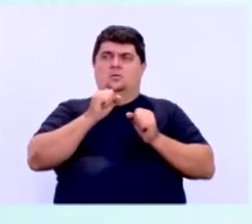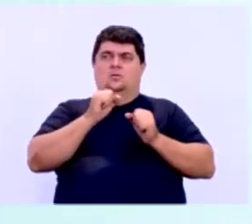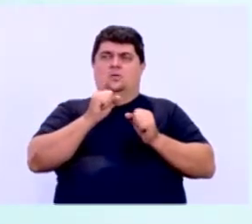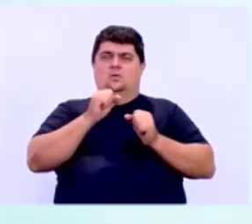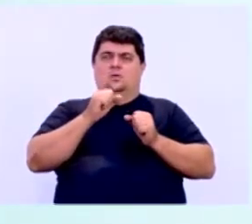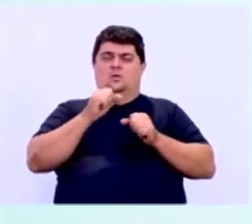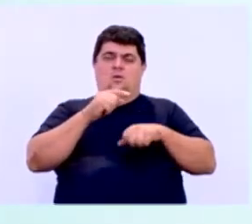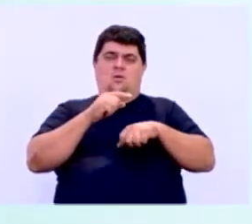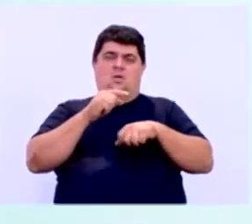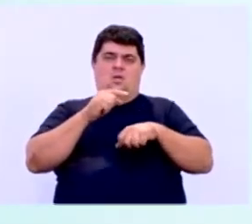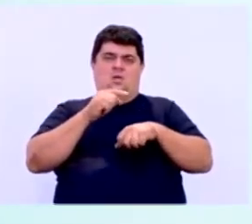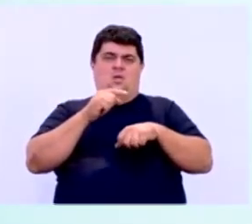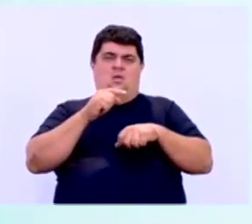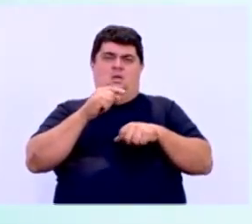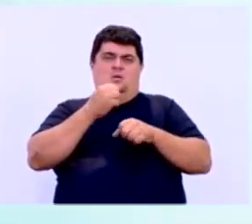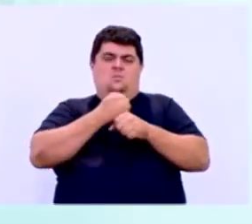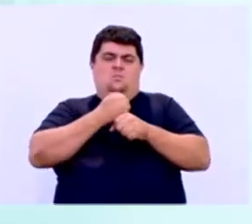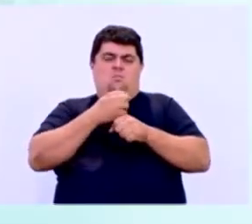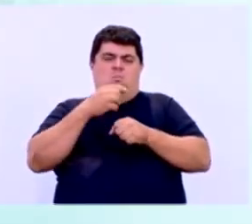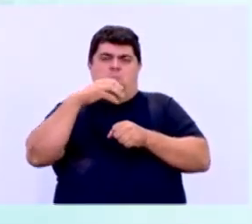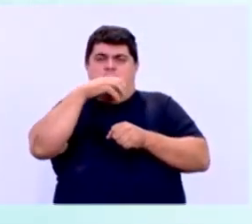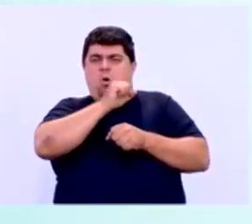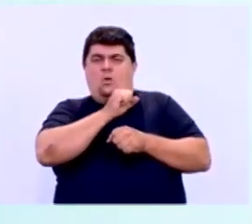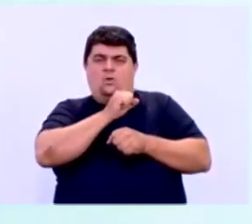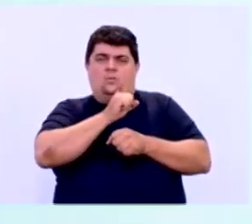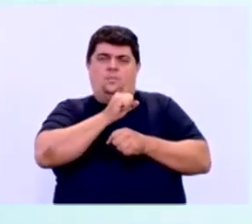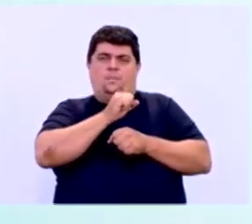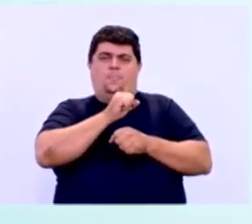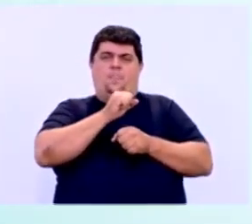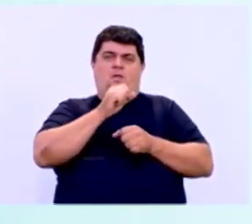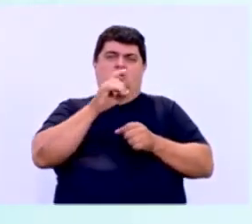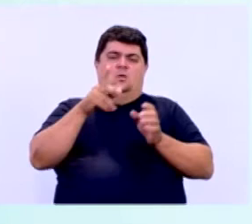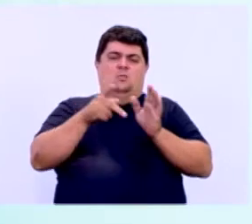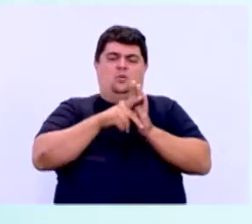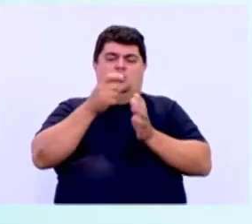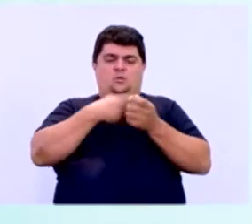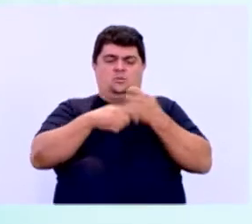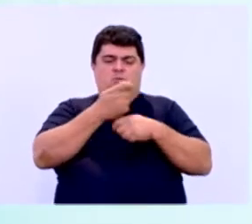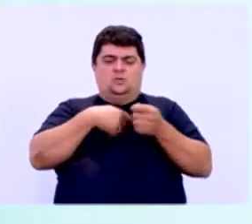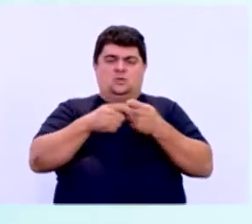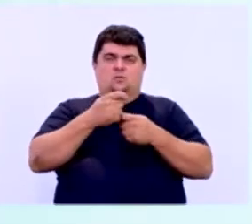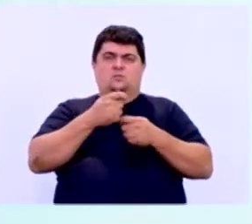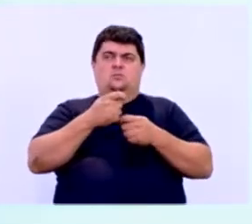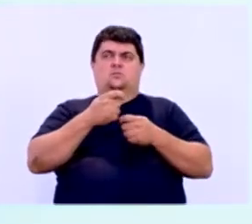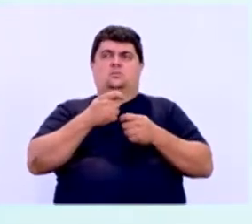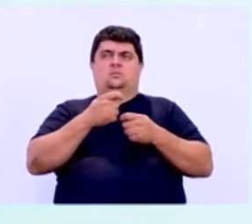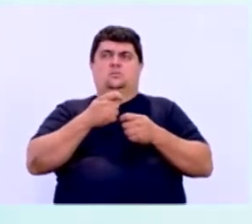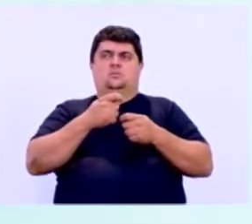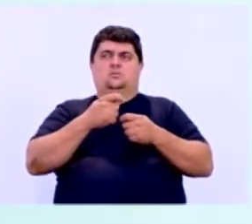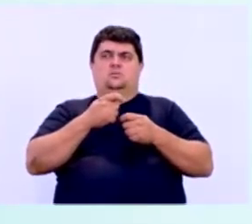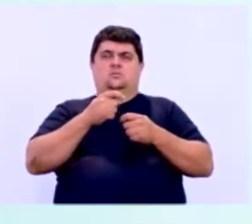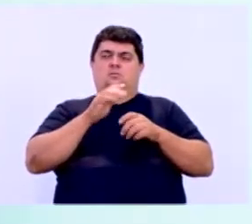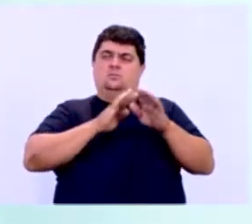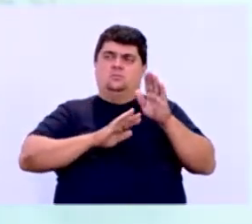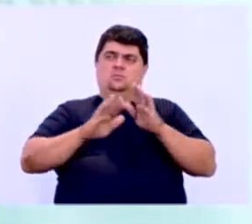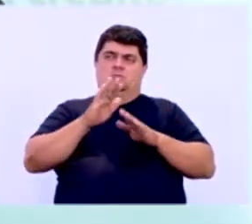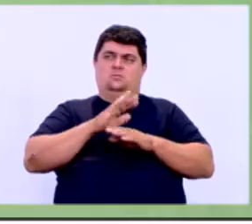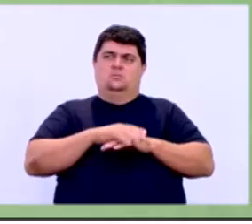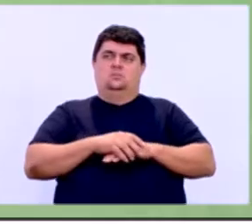menor, né, e ele geralmente é utilizado para as despesas de gestão, de administração, né, então cuidado.